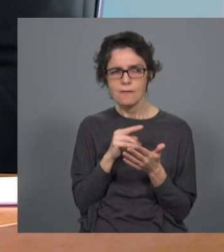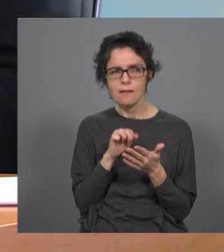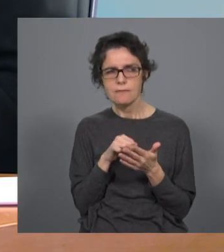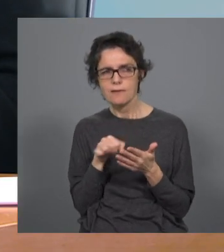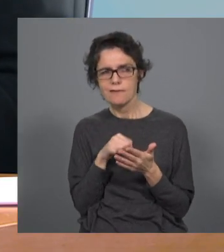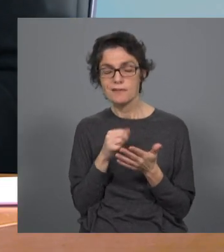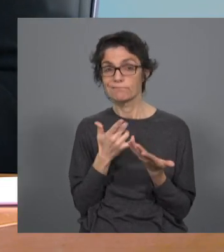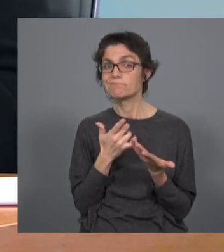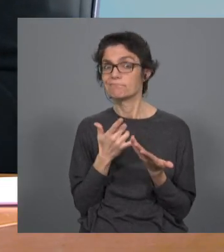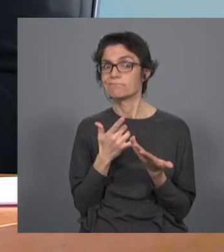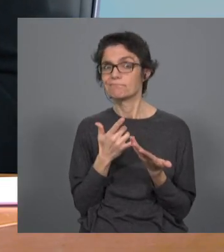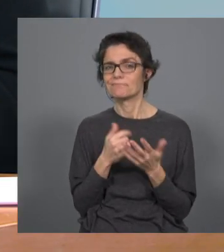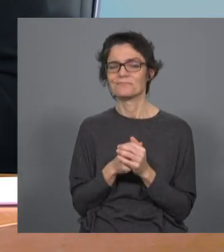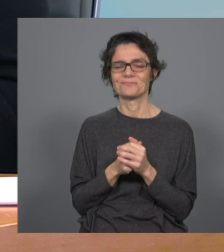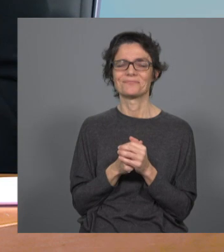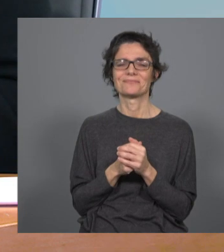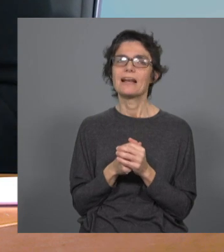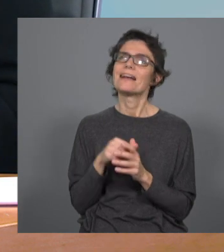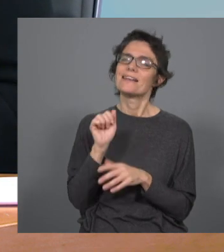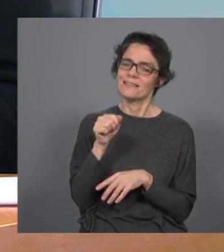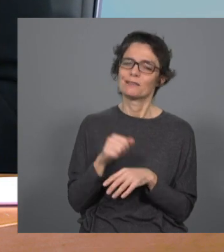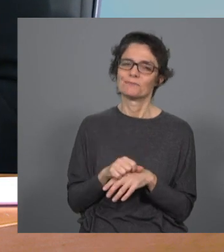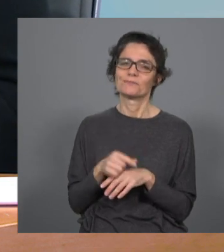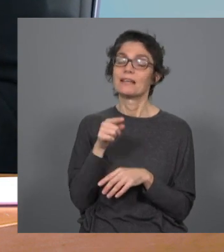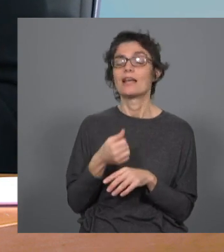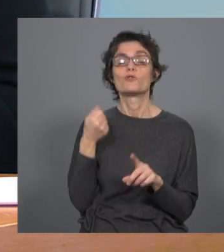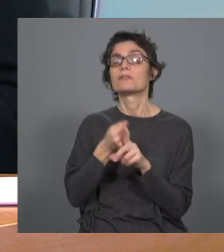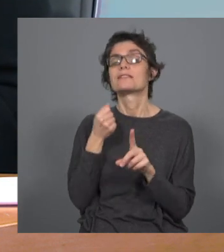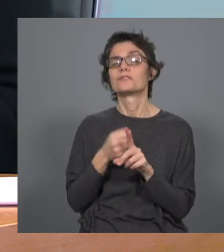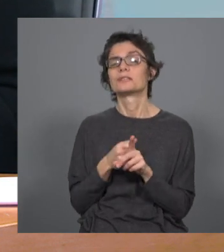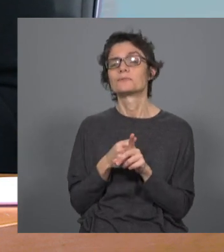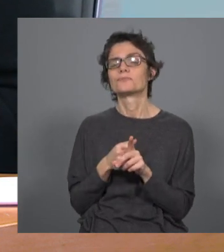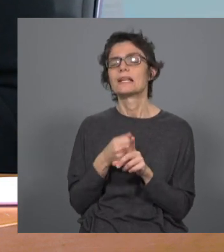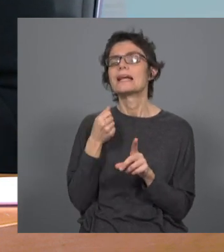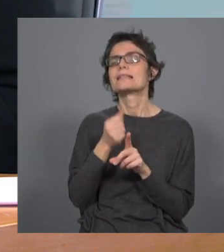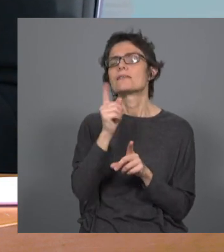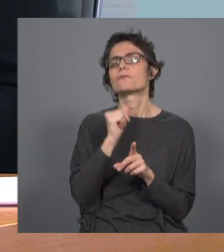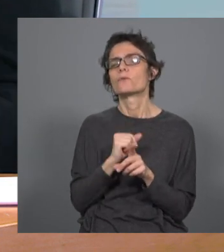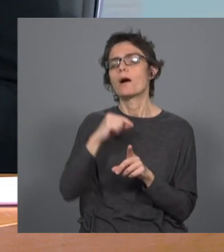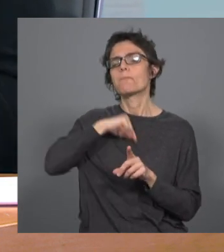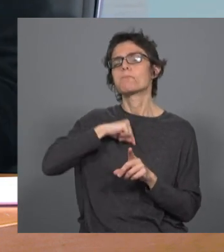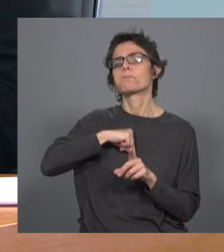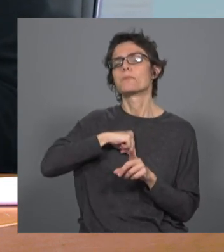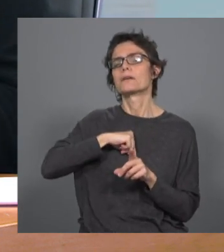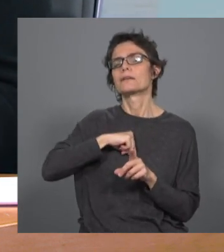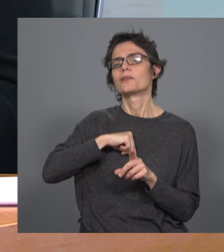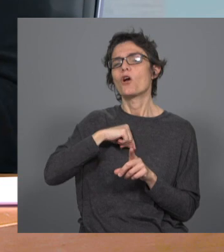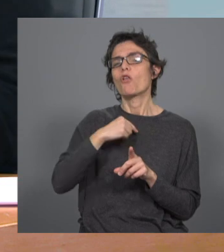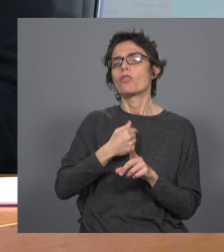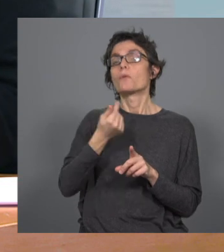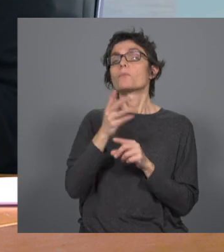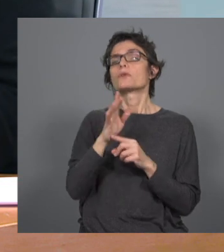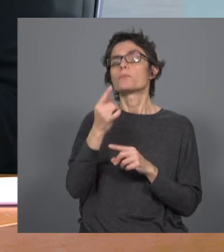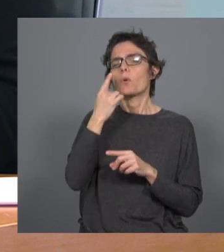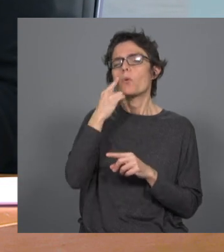um desafio a cuidar, a aprofundar e a olhar a nossa fé. Que fé é esta? Nós temos esta convicção de